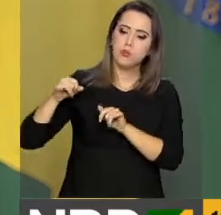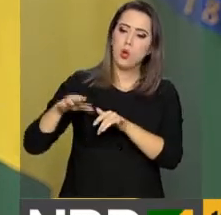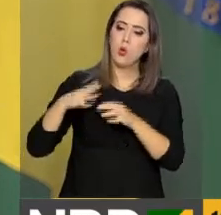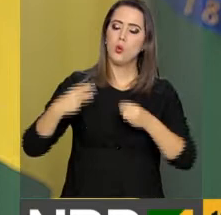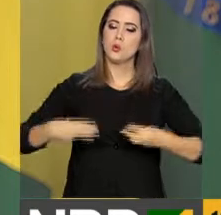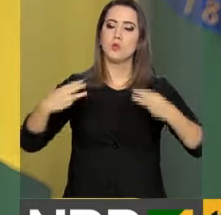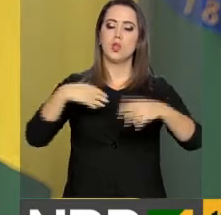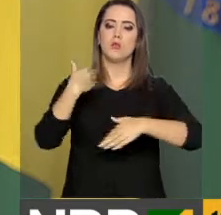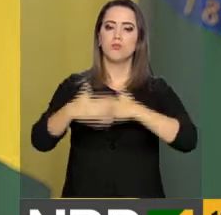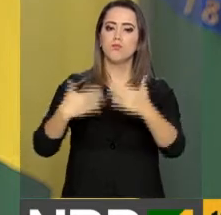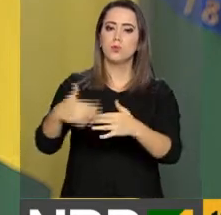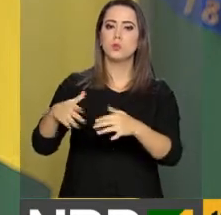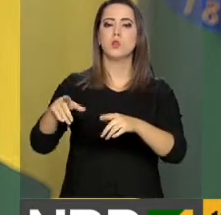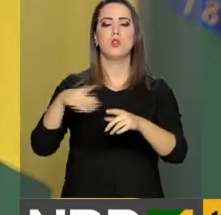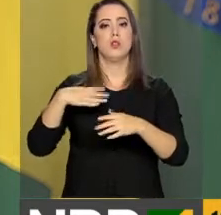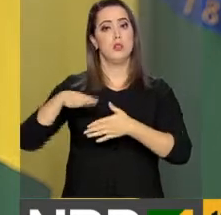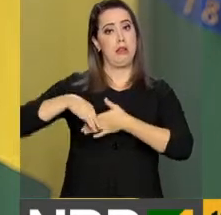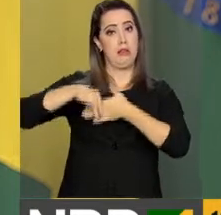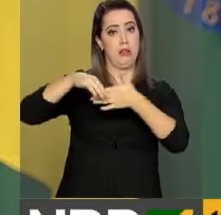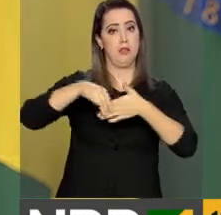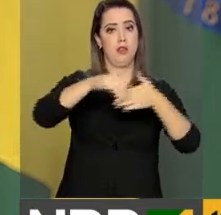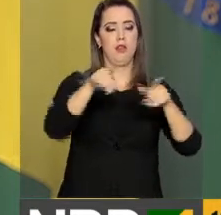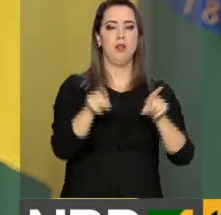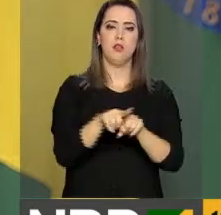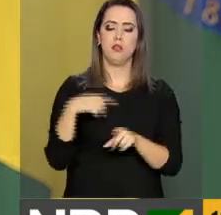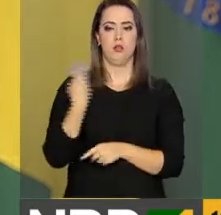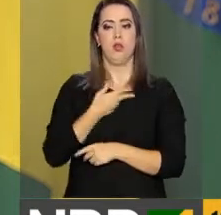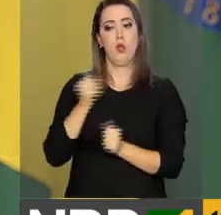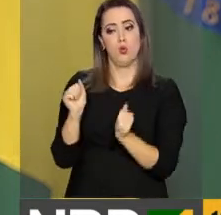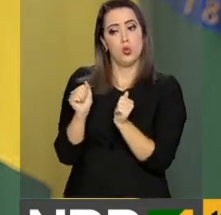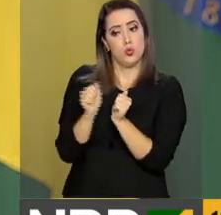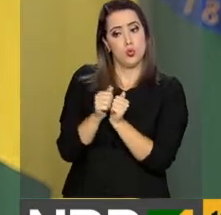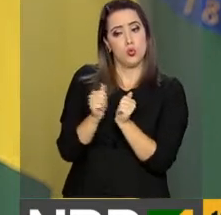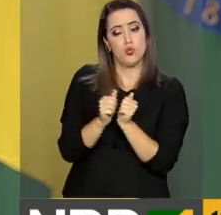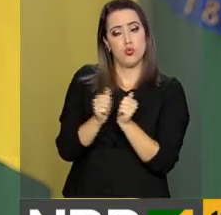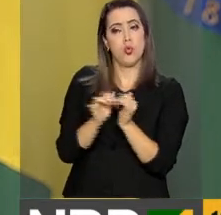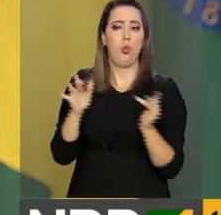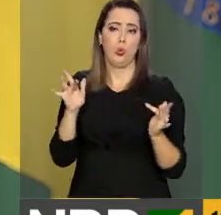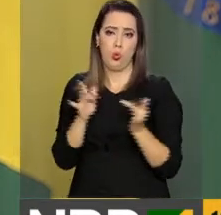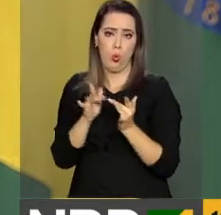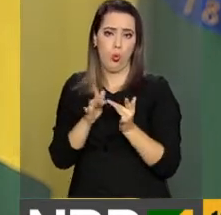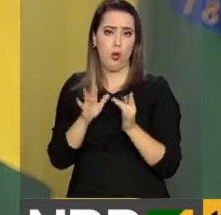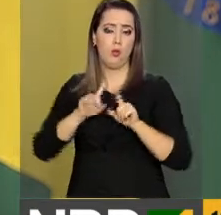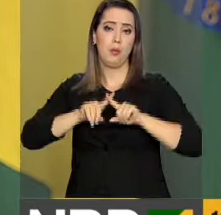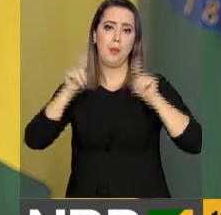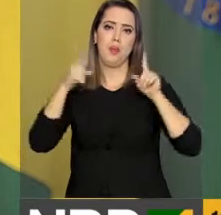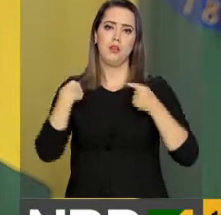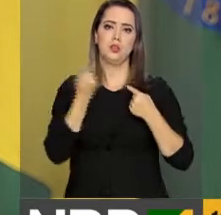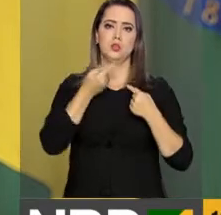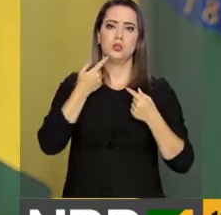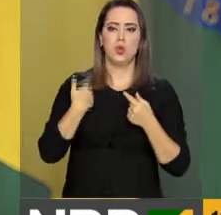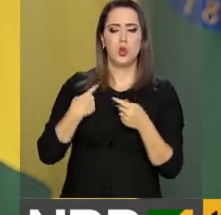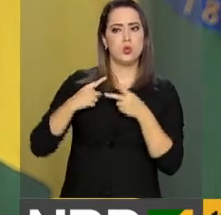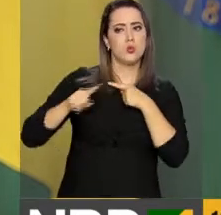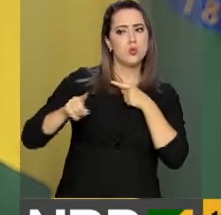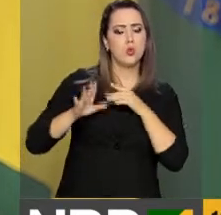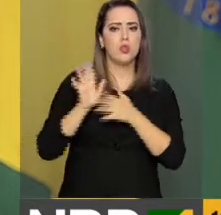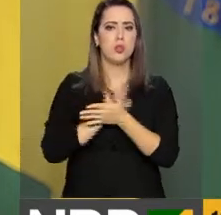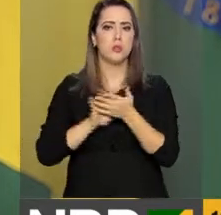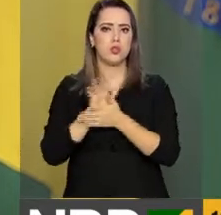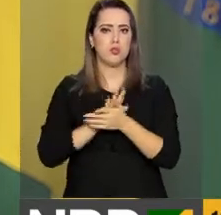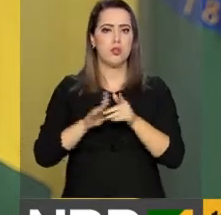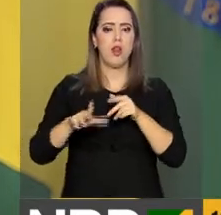levam adiante. É claro que eu acompanho, o governo acompanha tudo que é feito, Wagner. Mas nós não travamos as